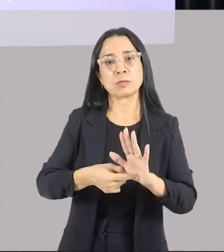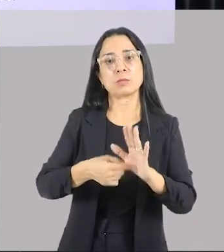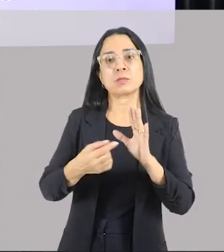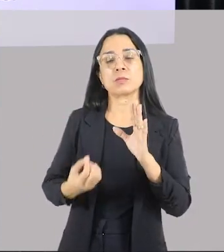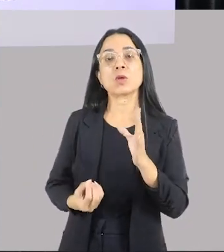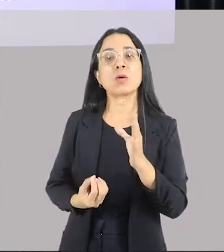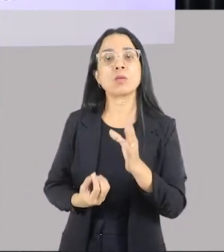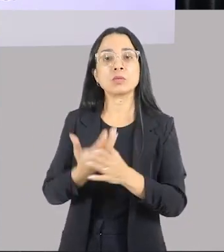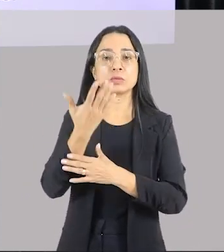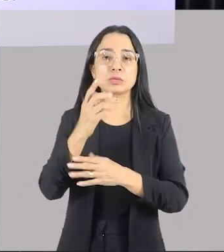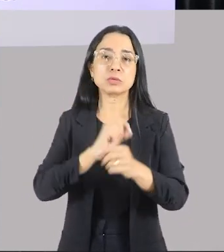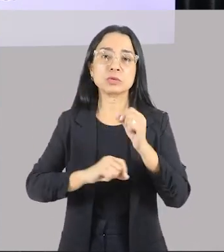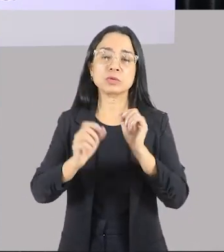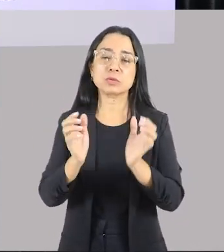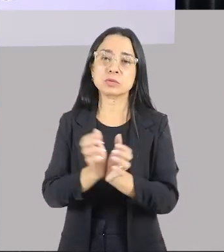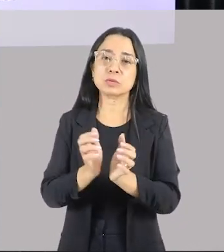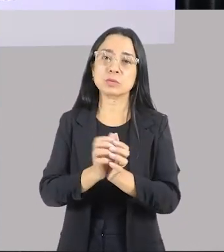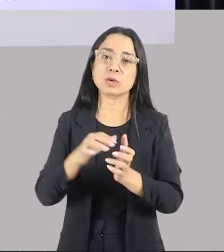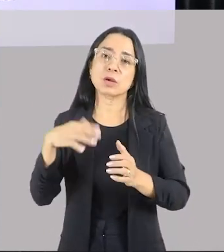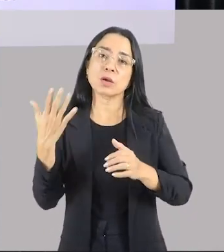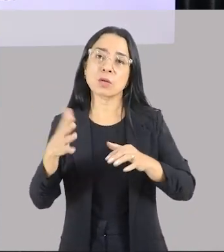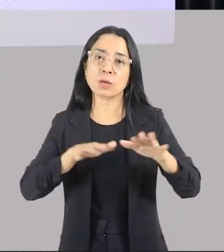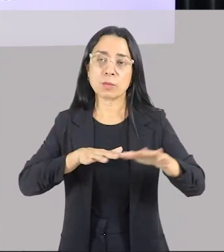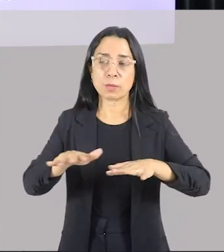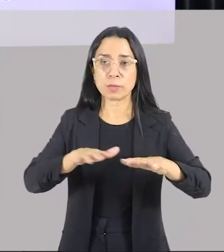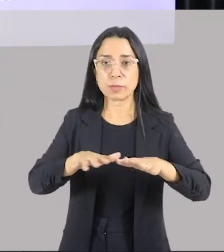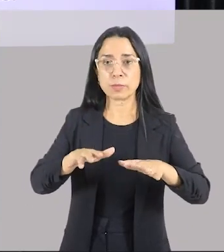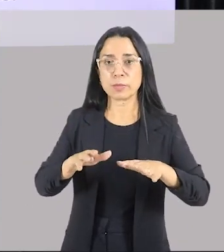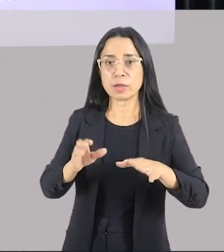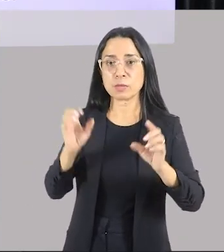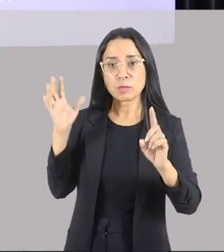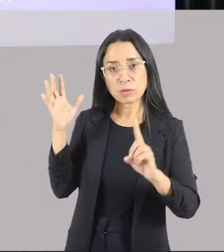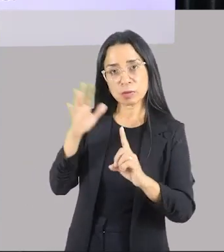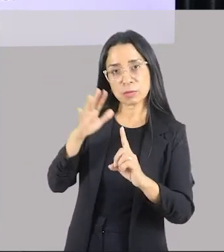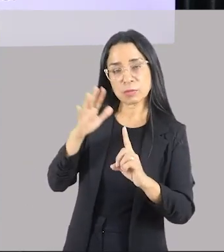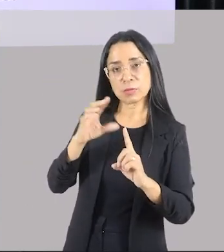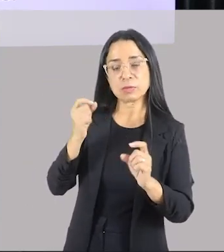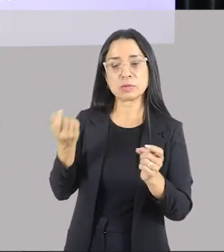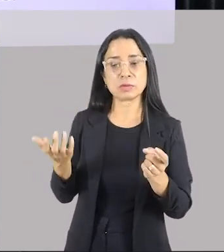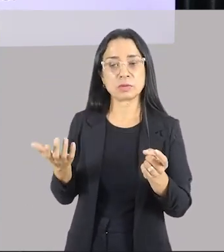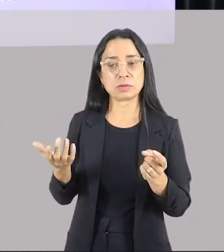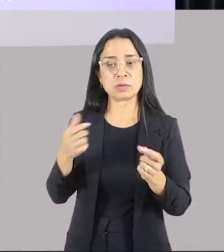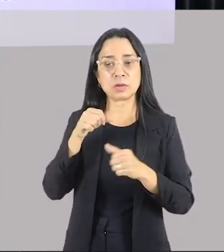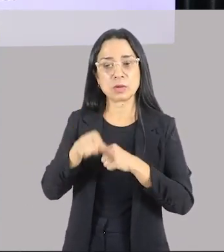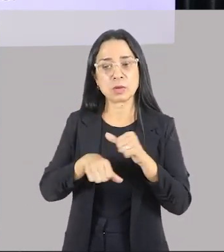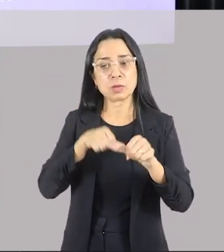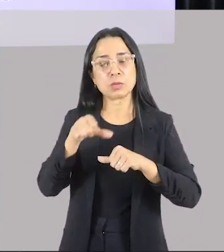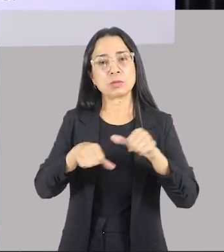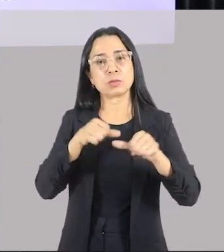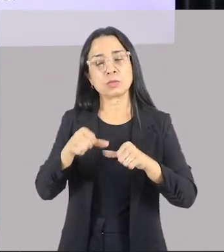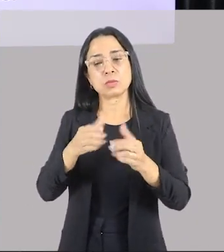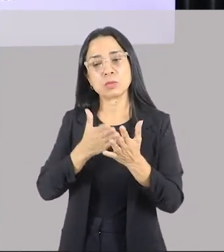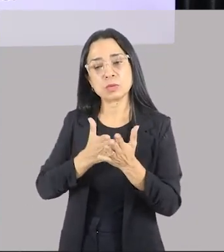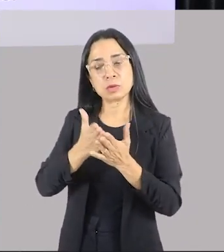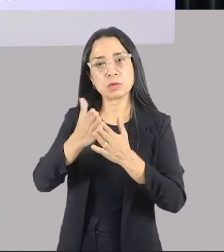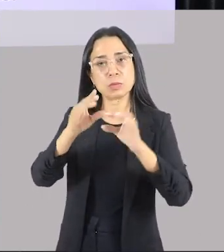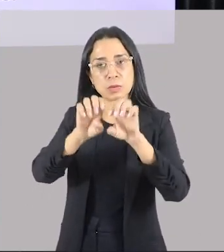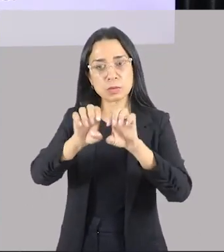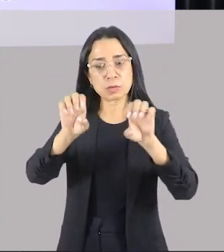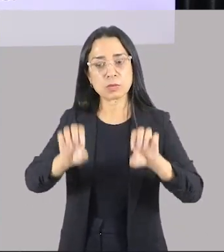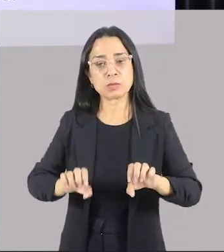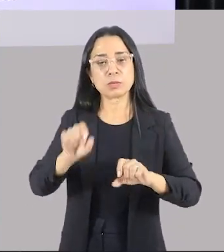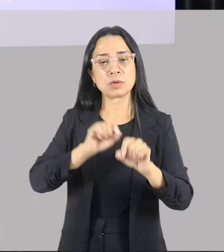grupo surge e de qual movimento também ele é influenciado. Então, esse grupo se tornou um segmento mais estruturado